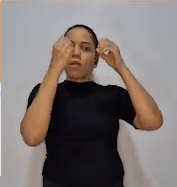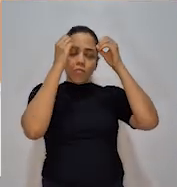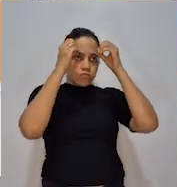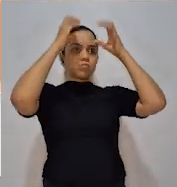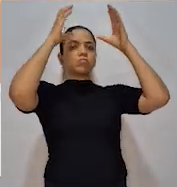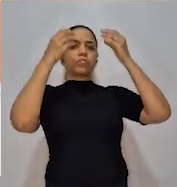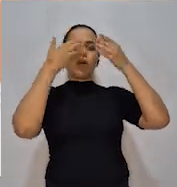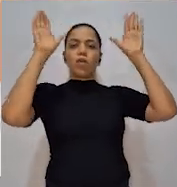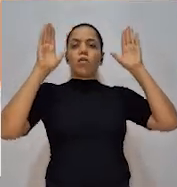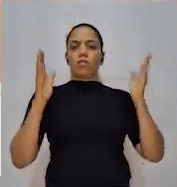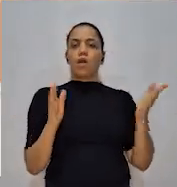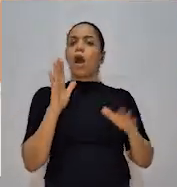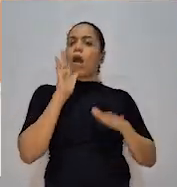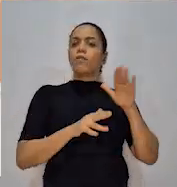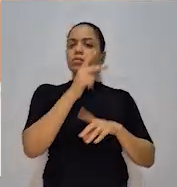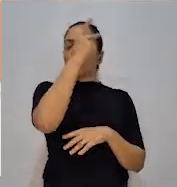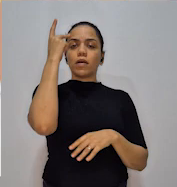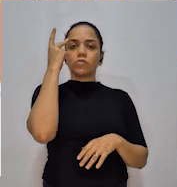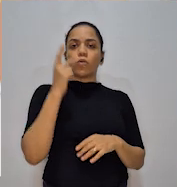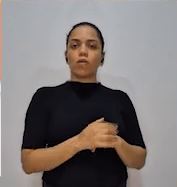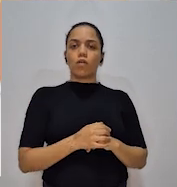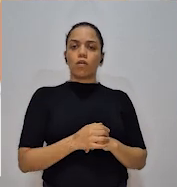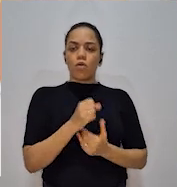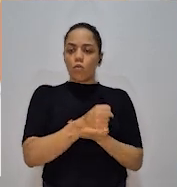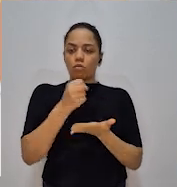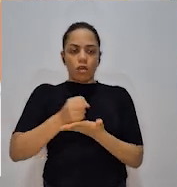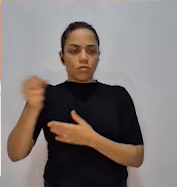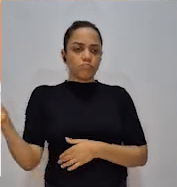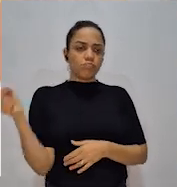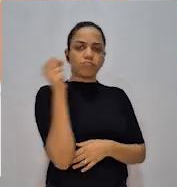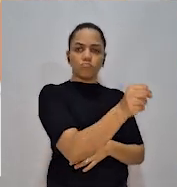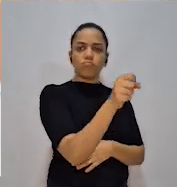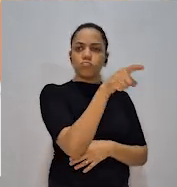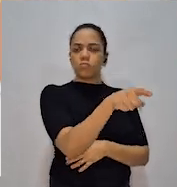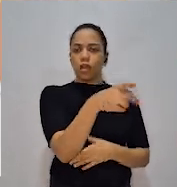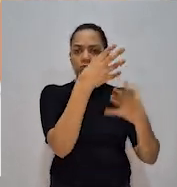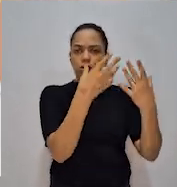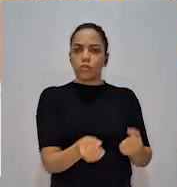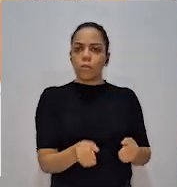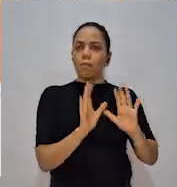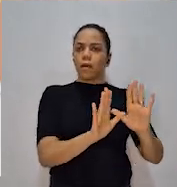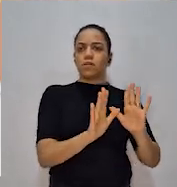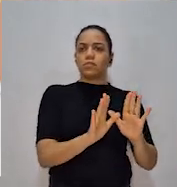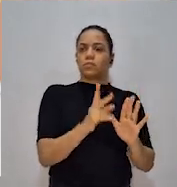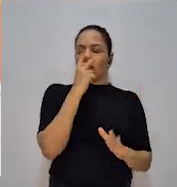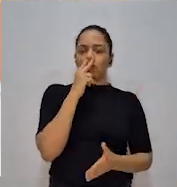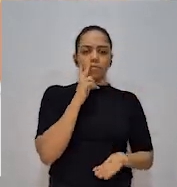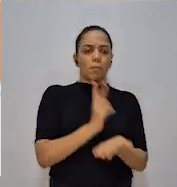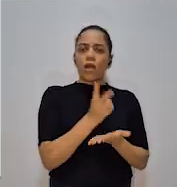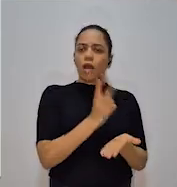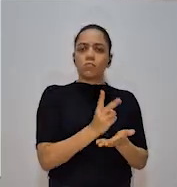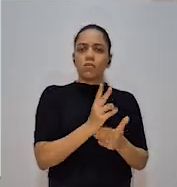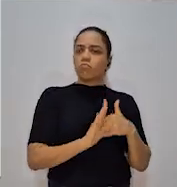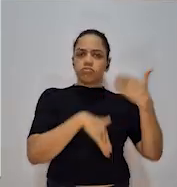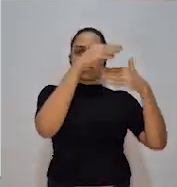as pessoas são contratadas e permanecem em oportunidades, sendo que o talento delas poderia ser muito melhor aproveitado. Então, nesse